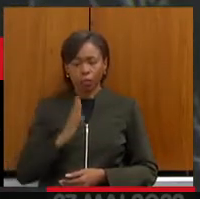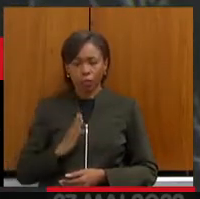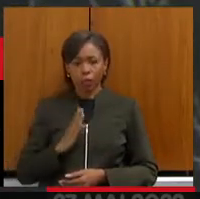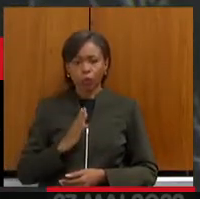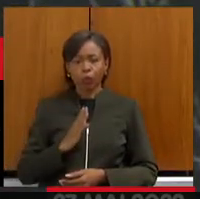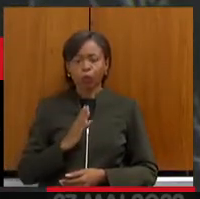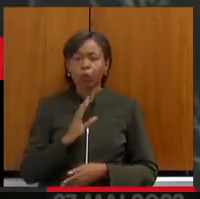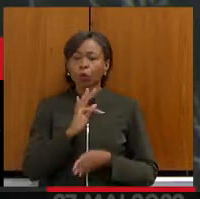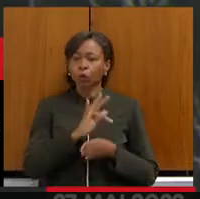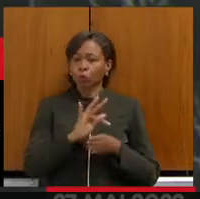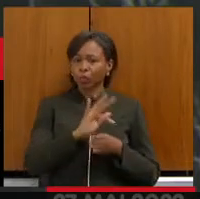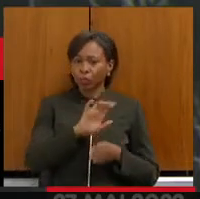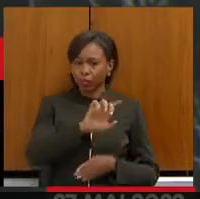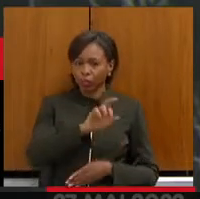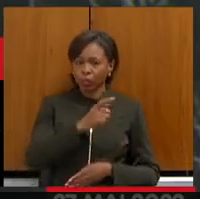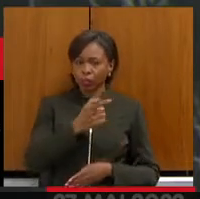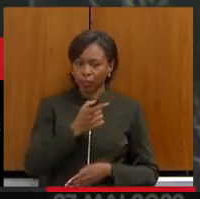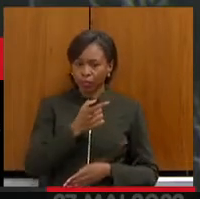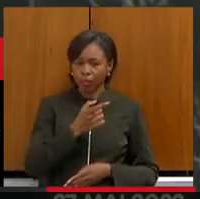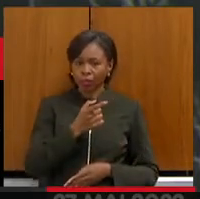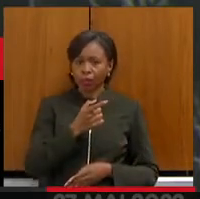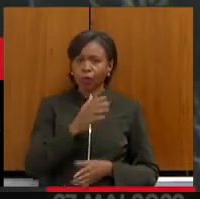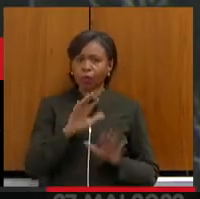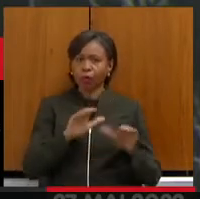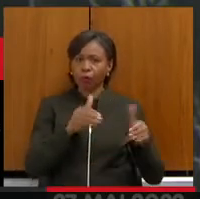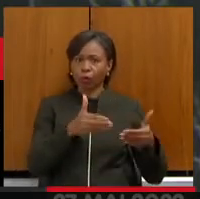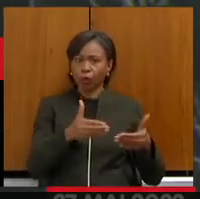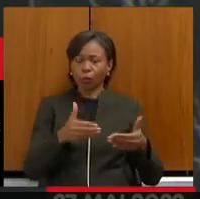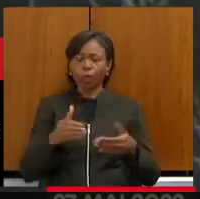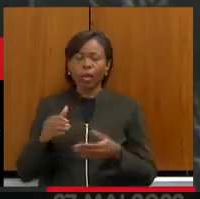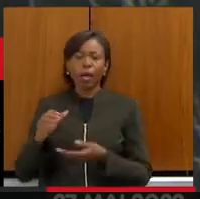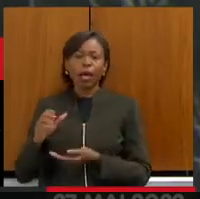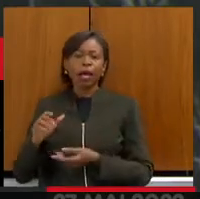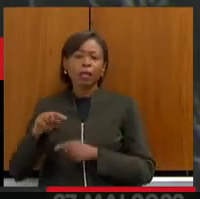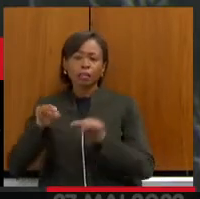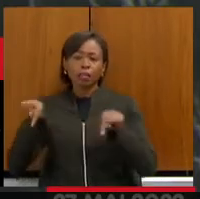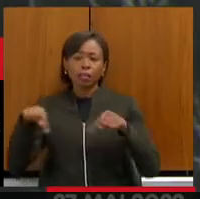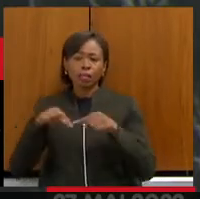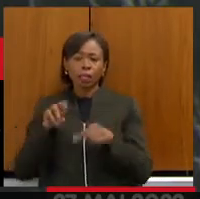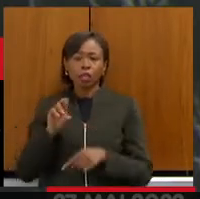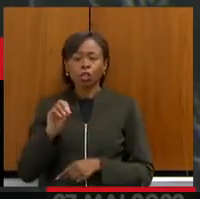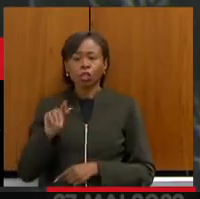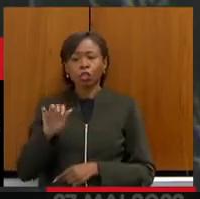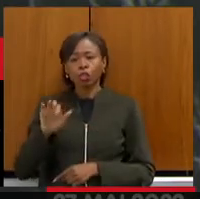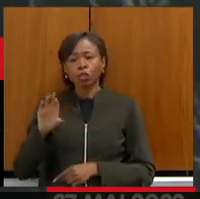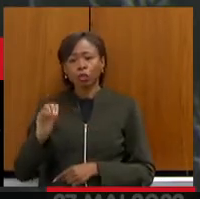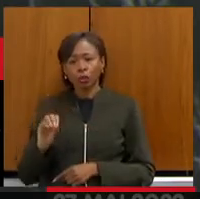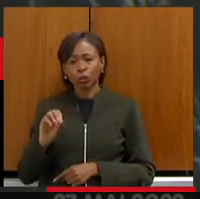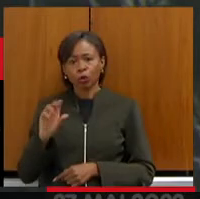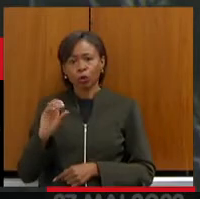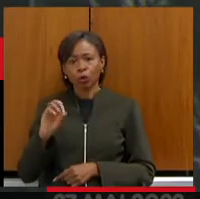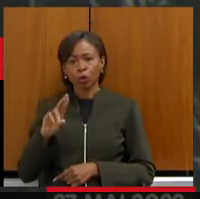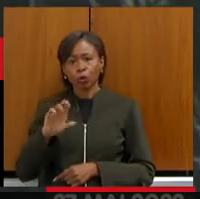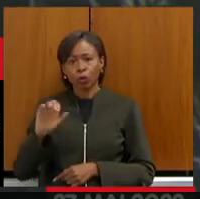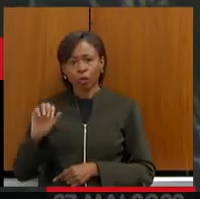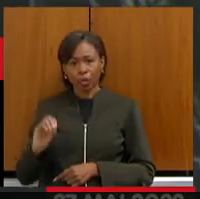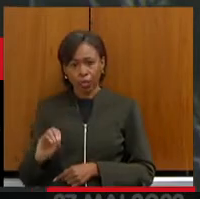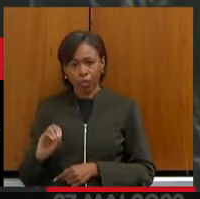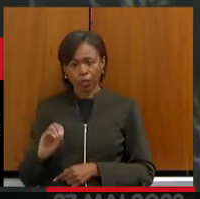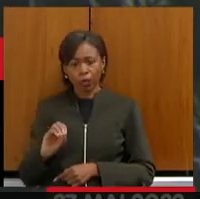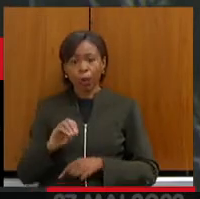tutelares gabinete o deputado federal Rogério Correia Instituto amadas levante popular da Juventude